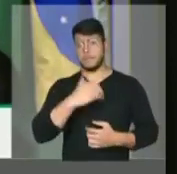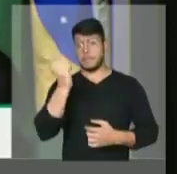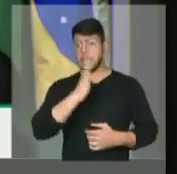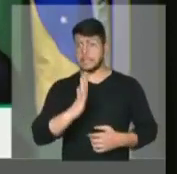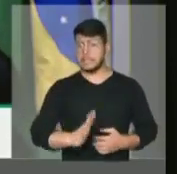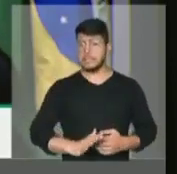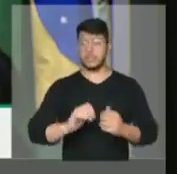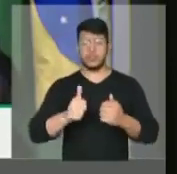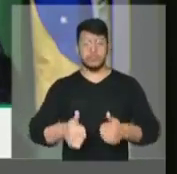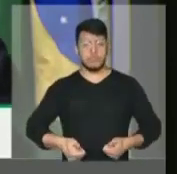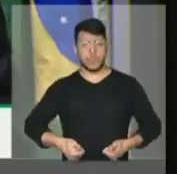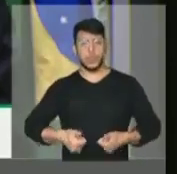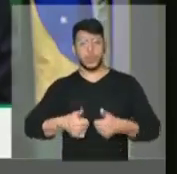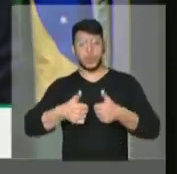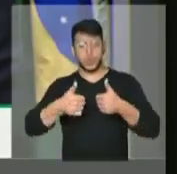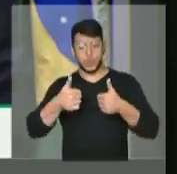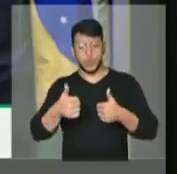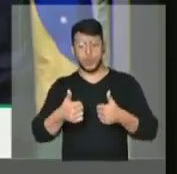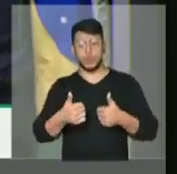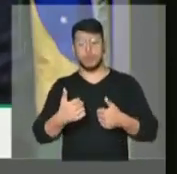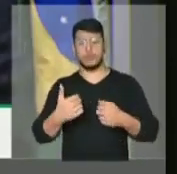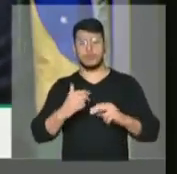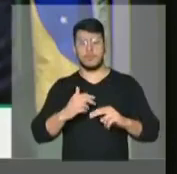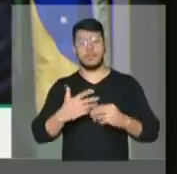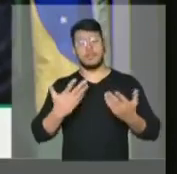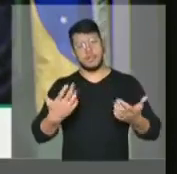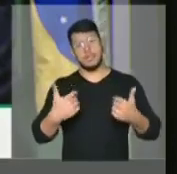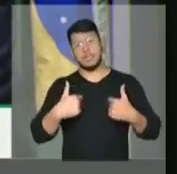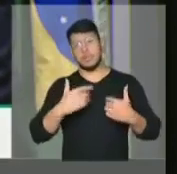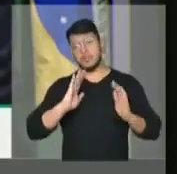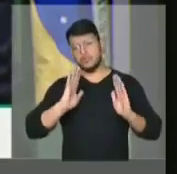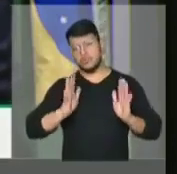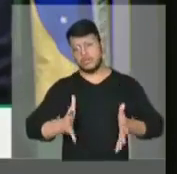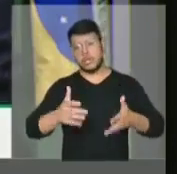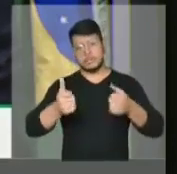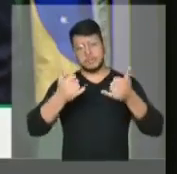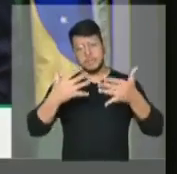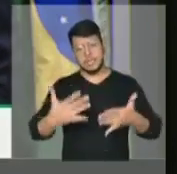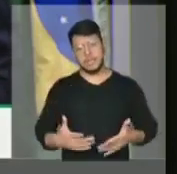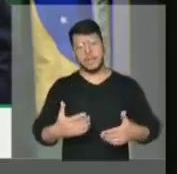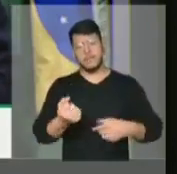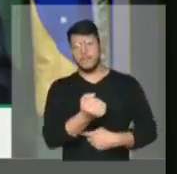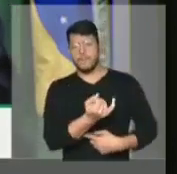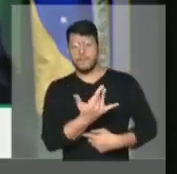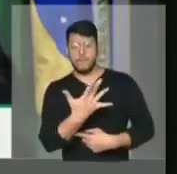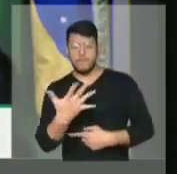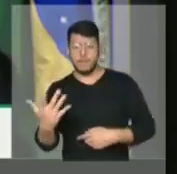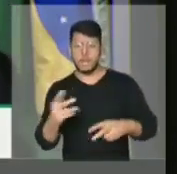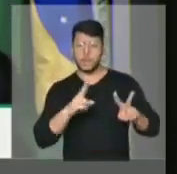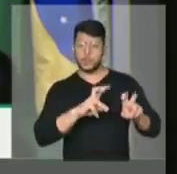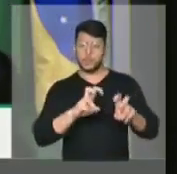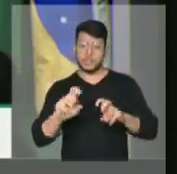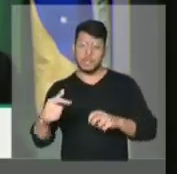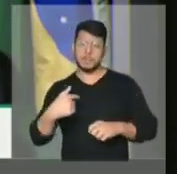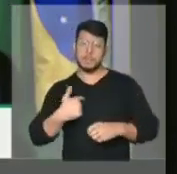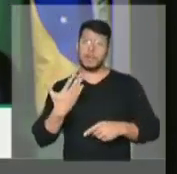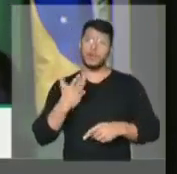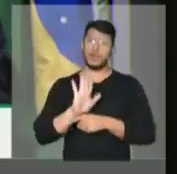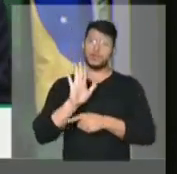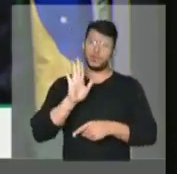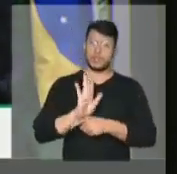Brasil, com matérias como aqui eu discorri, matérias importantes, matérias ásperas,